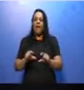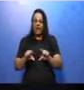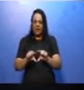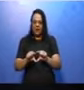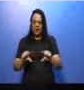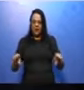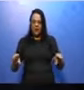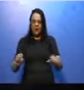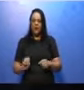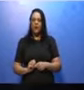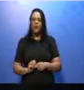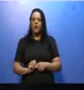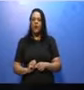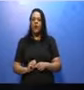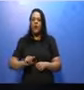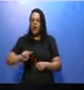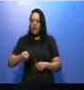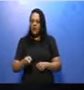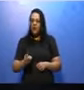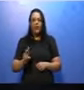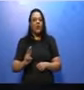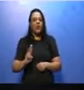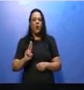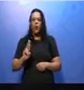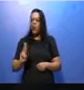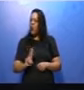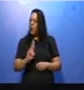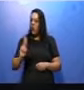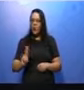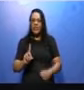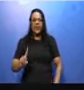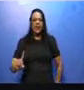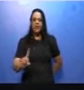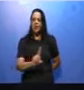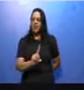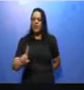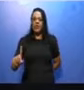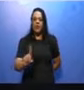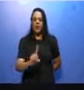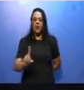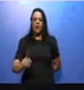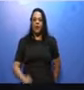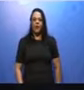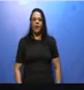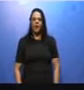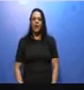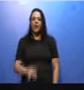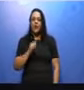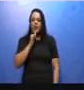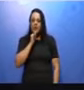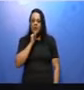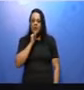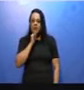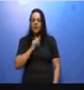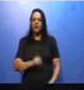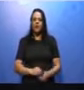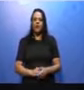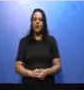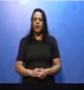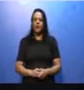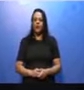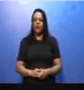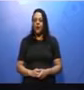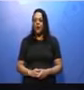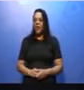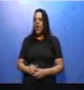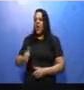Exemplo, os artistas que declararam seu voto foram criticados. Eu tenho